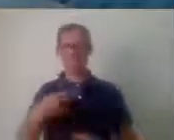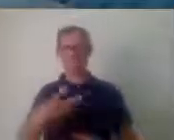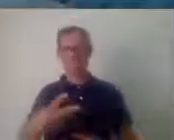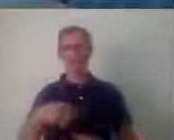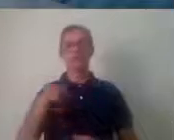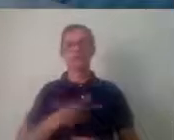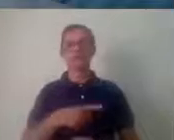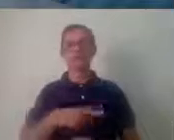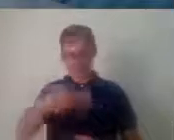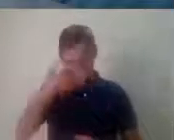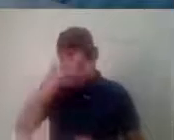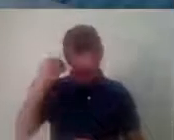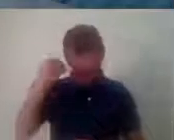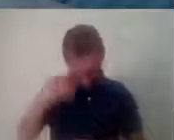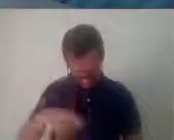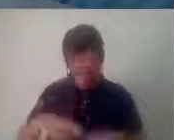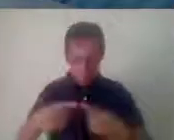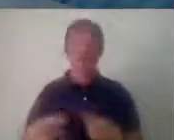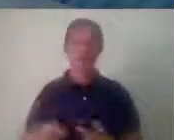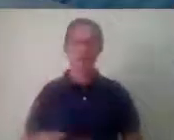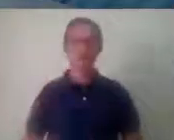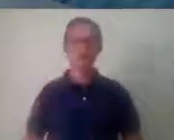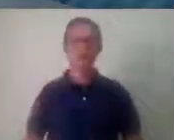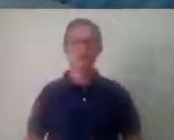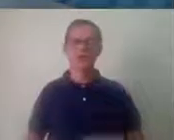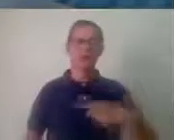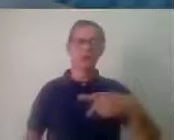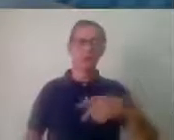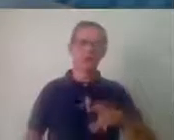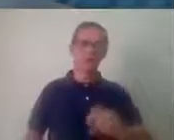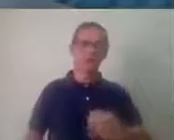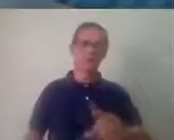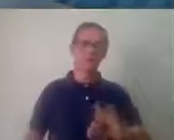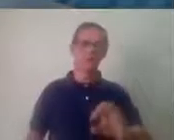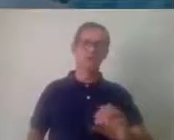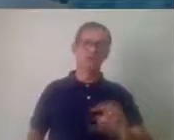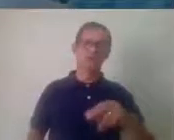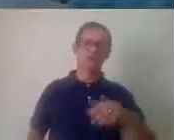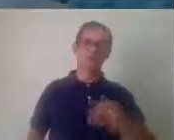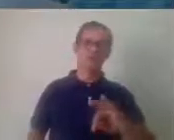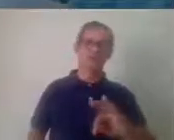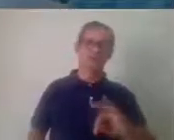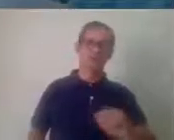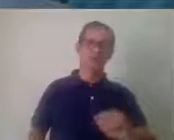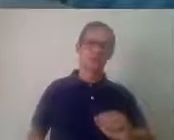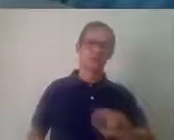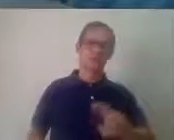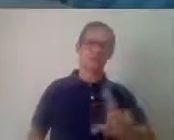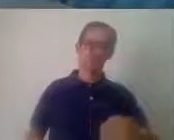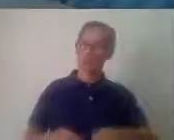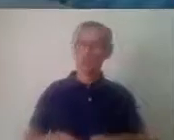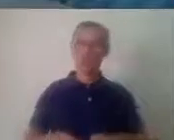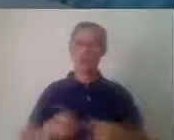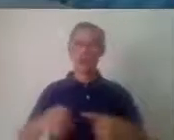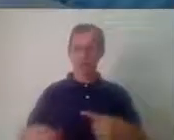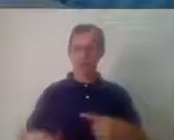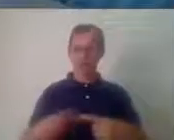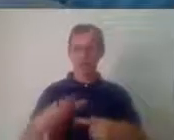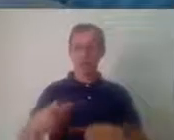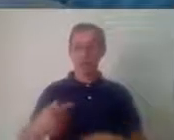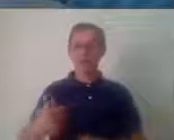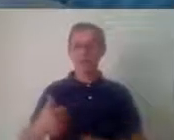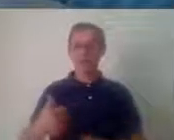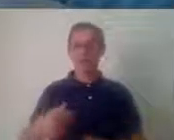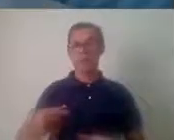gente esquece que aquilo ali é um produto notável. Não é o quadrado do primeiro menos o quadrado do segundo.